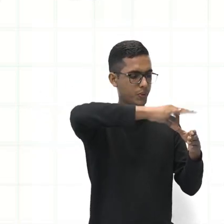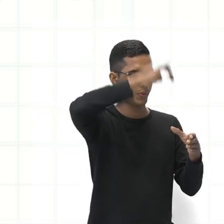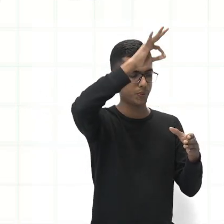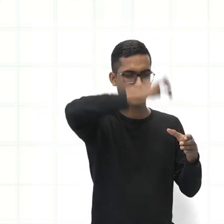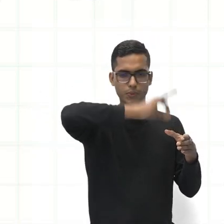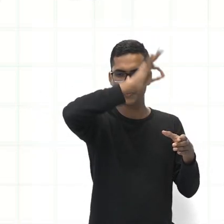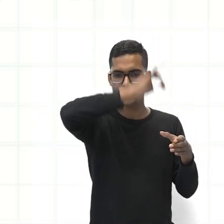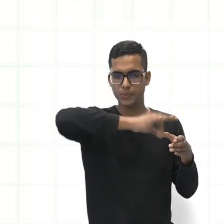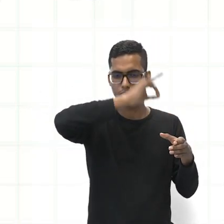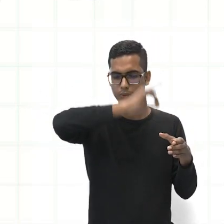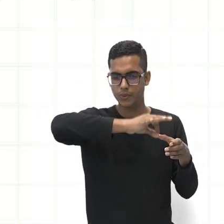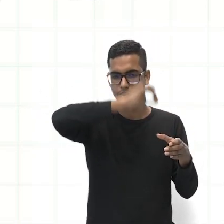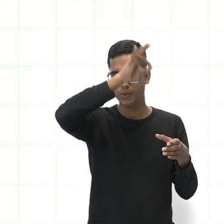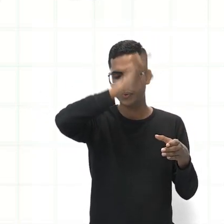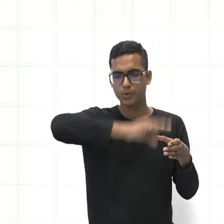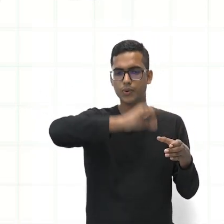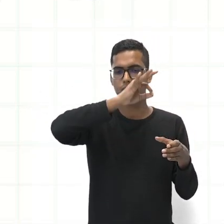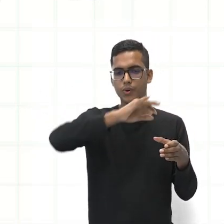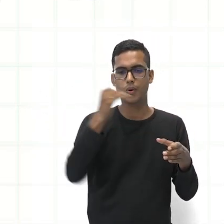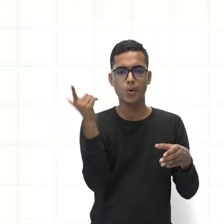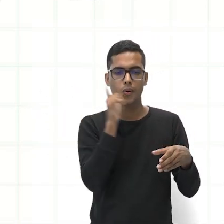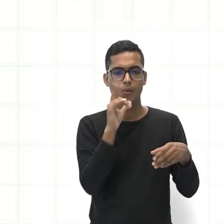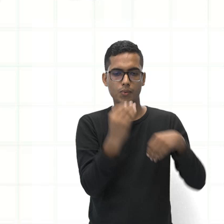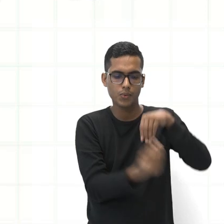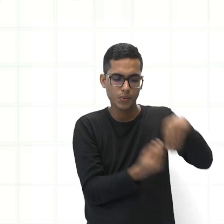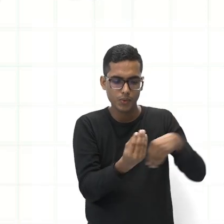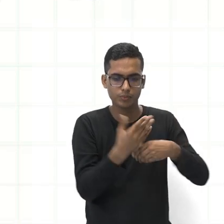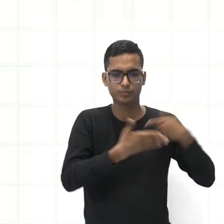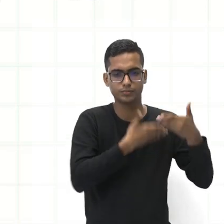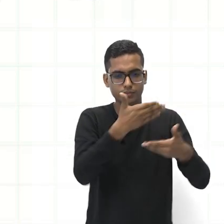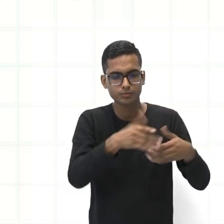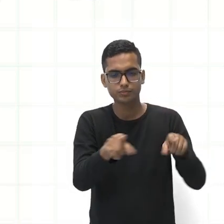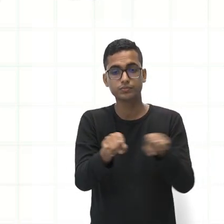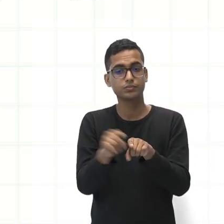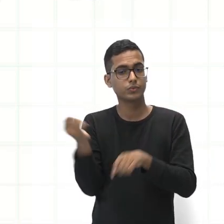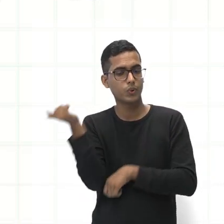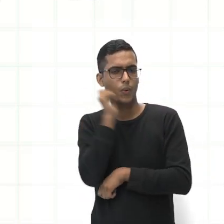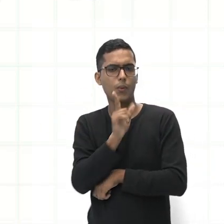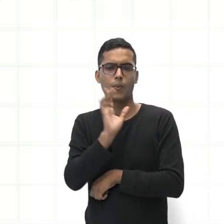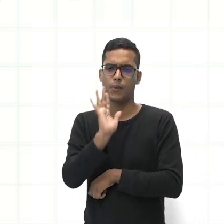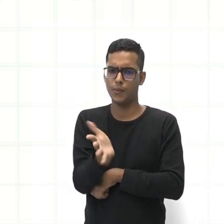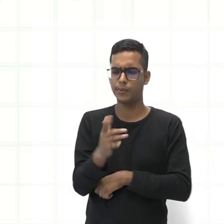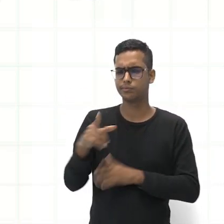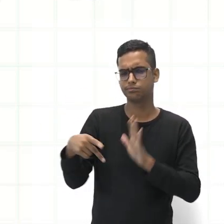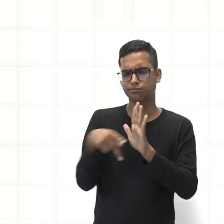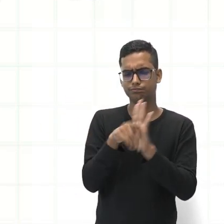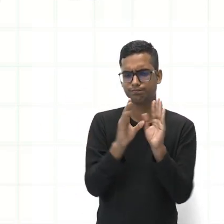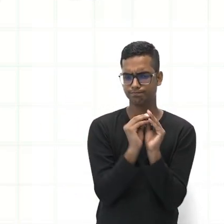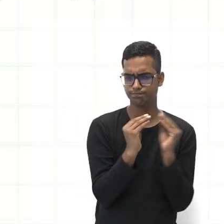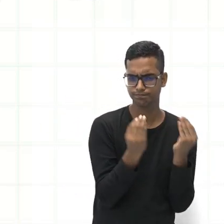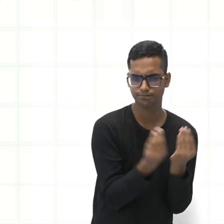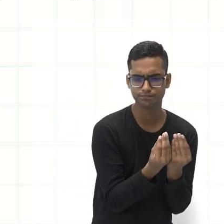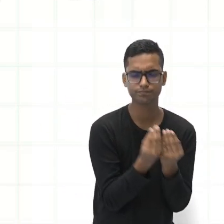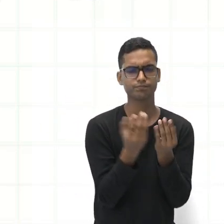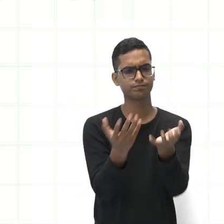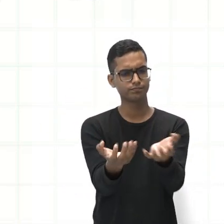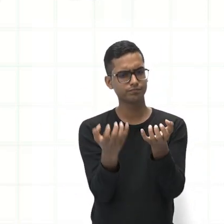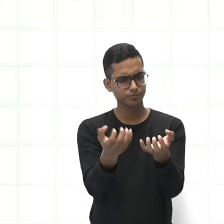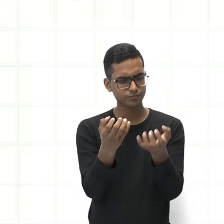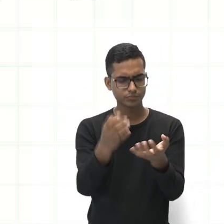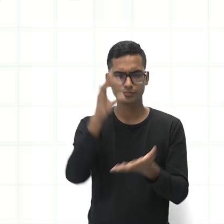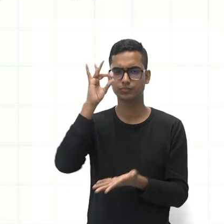vai fazer o quê? Ou retirar o sachê, porque você já obteve ali a substância que você